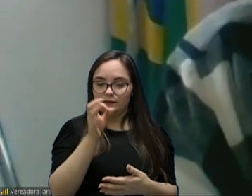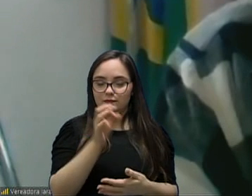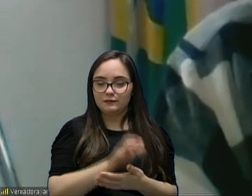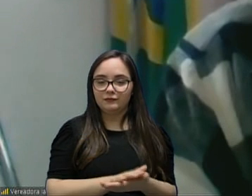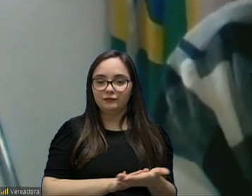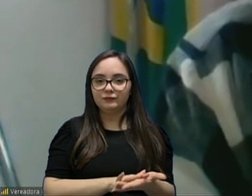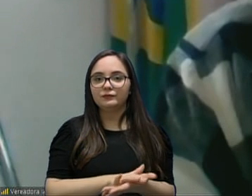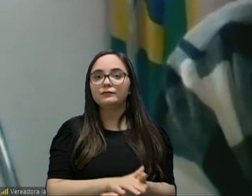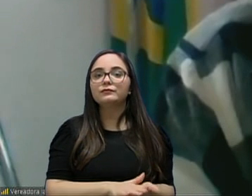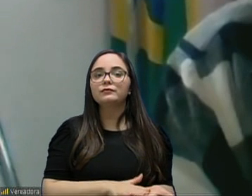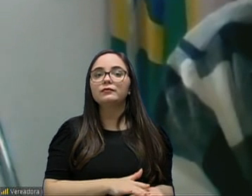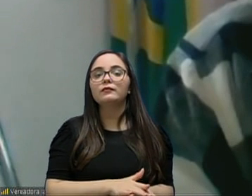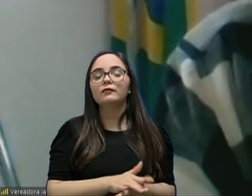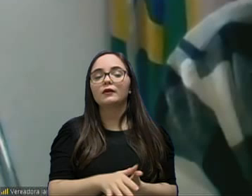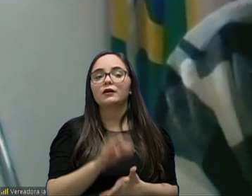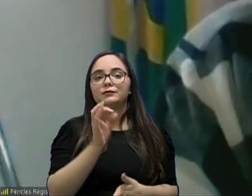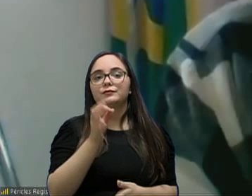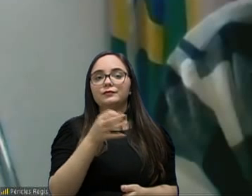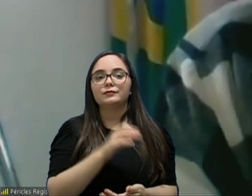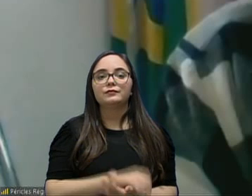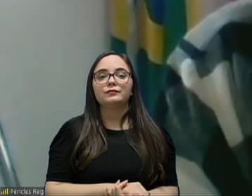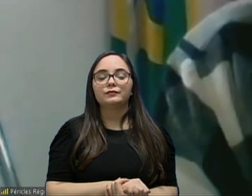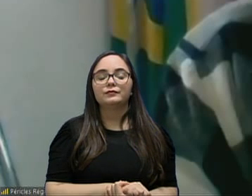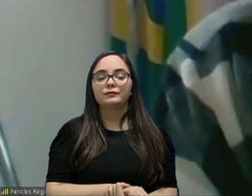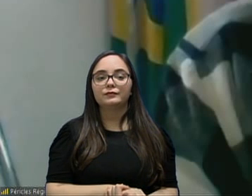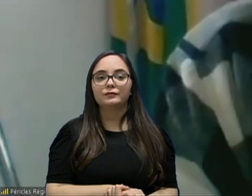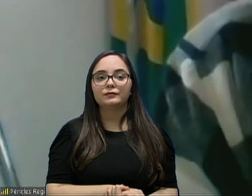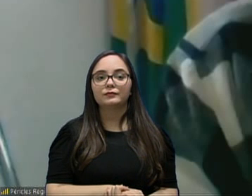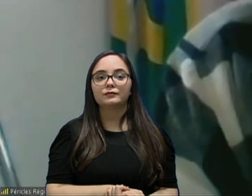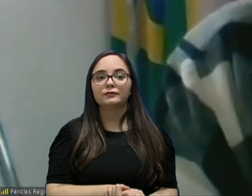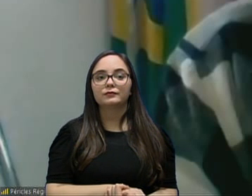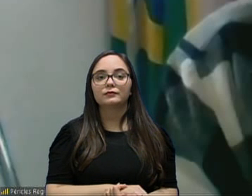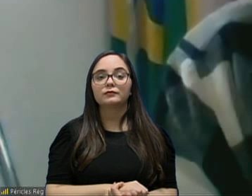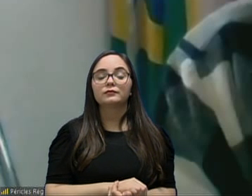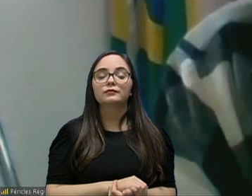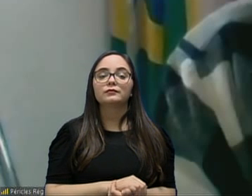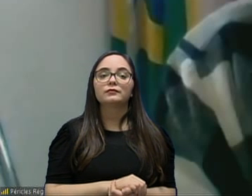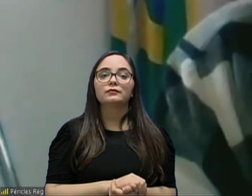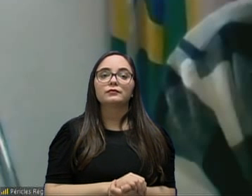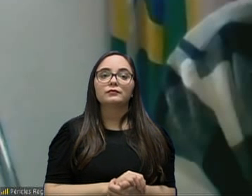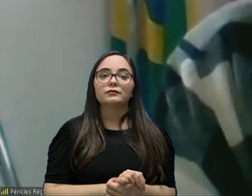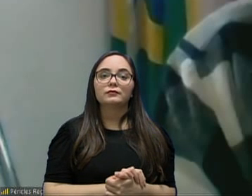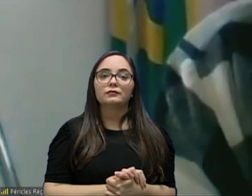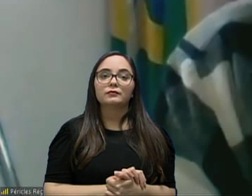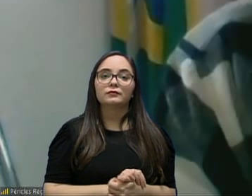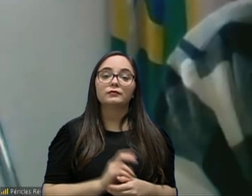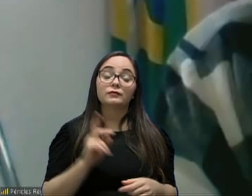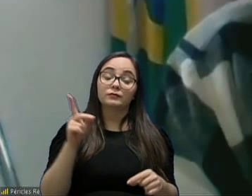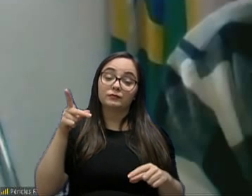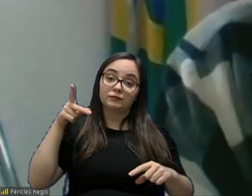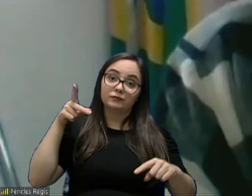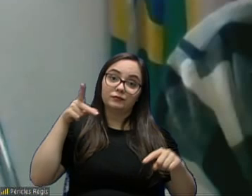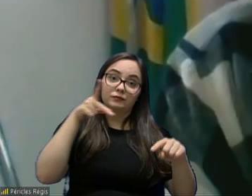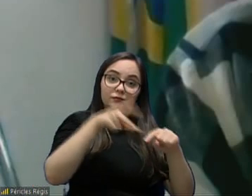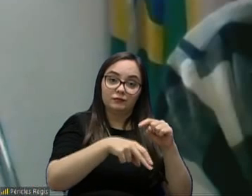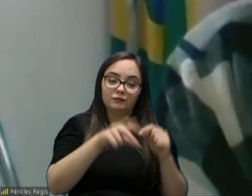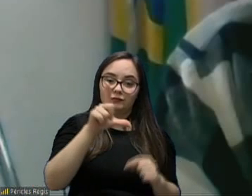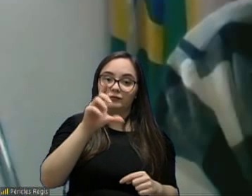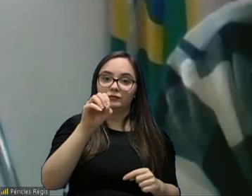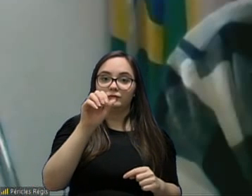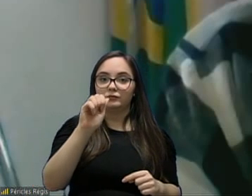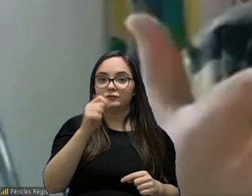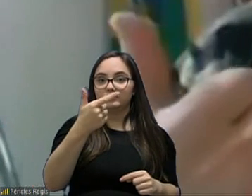Sim, exatamente. Então, a justificativa é essa. A ideia é evitar que o veto que ocorreu em relação à LOA